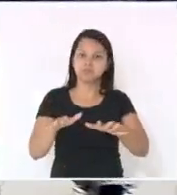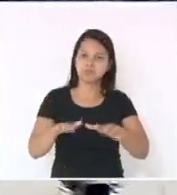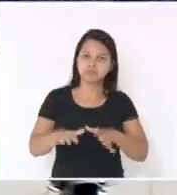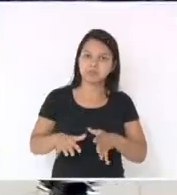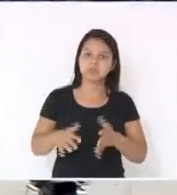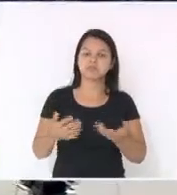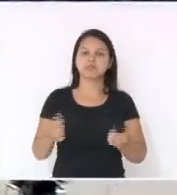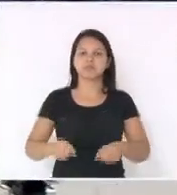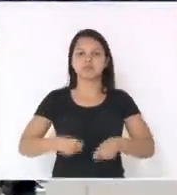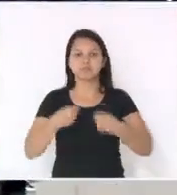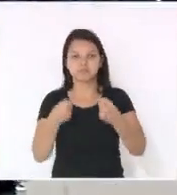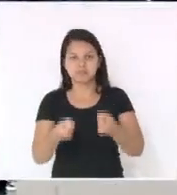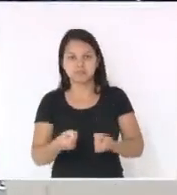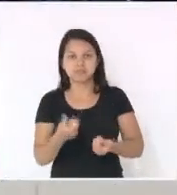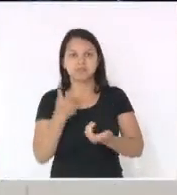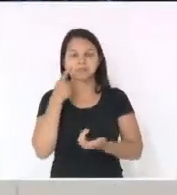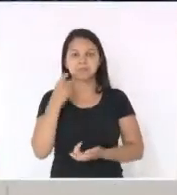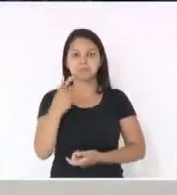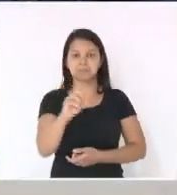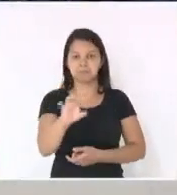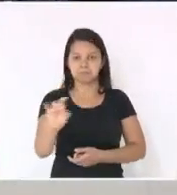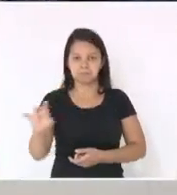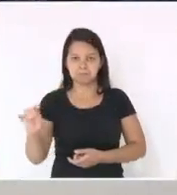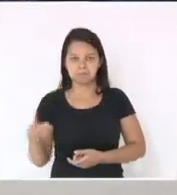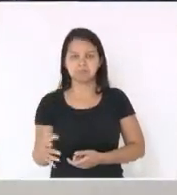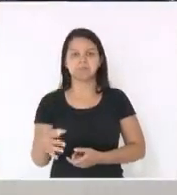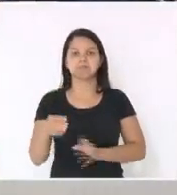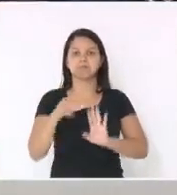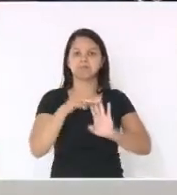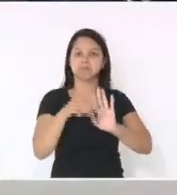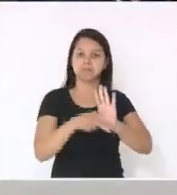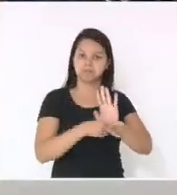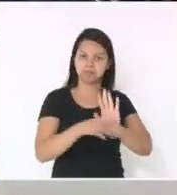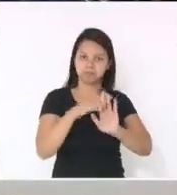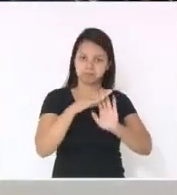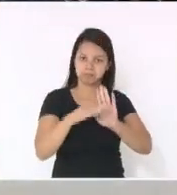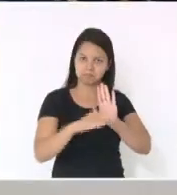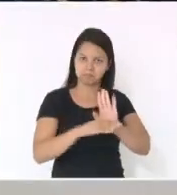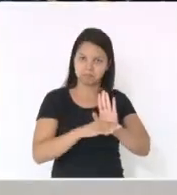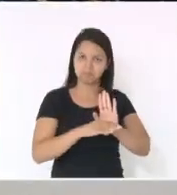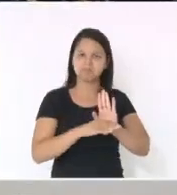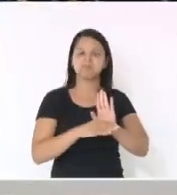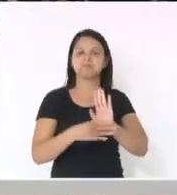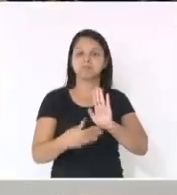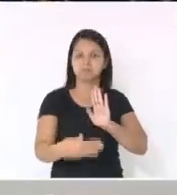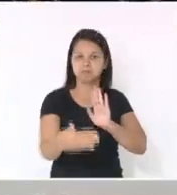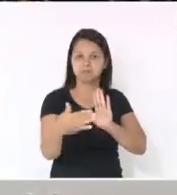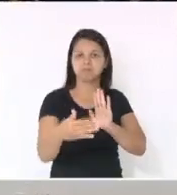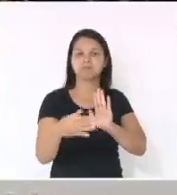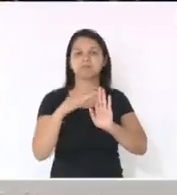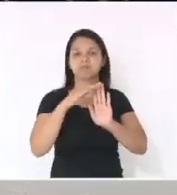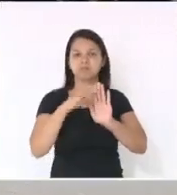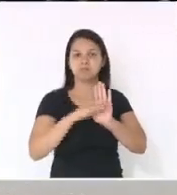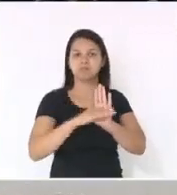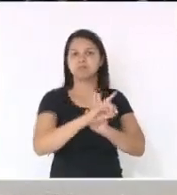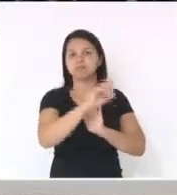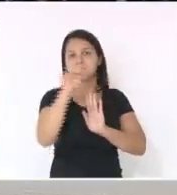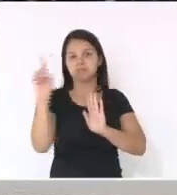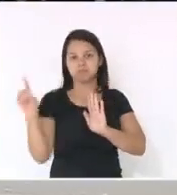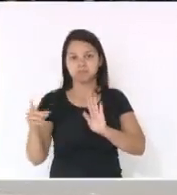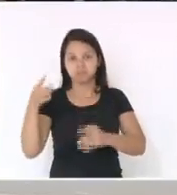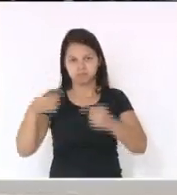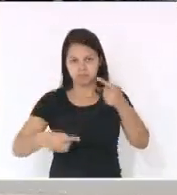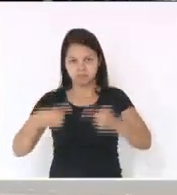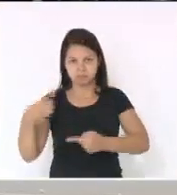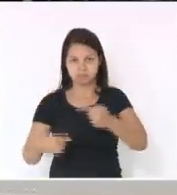discussão desta medida provisória que estará na pauta e que, na ordem do dia, então, será debatido. Sejam